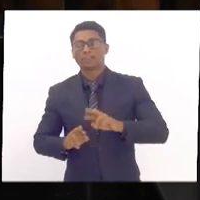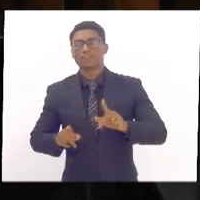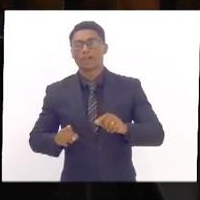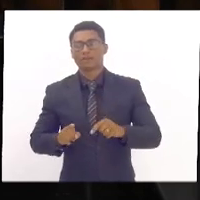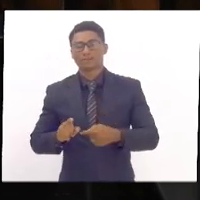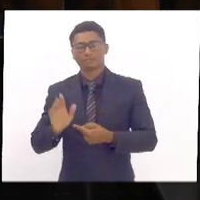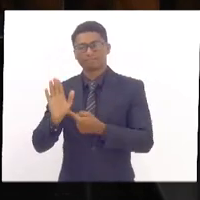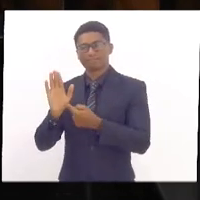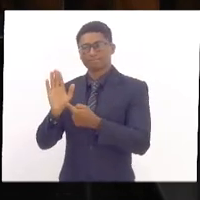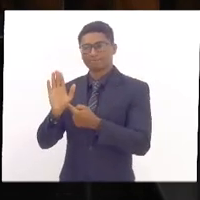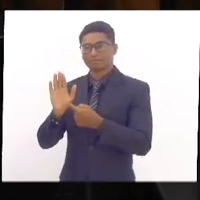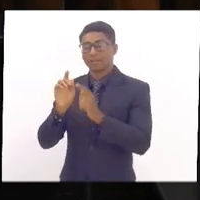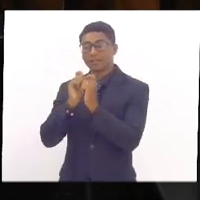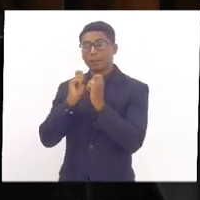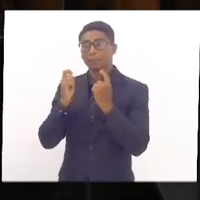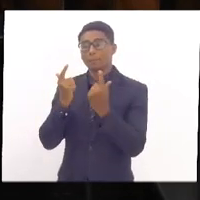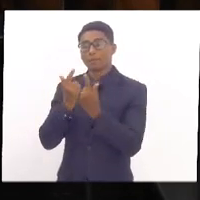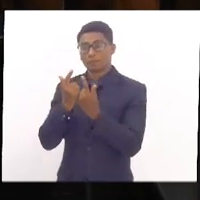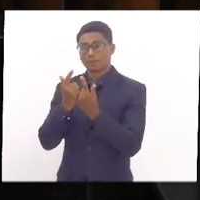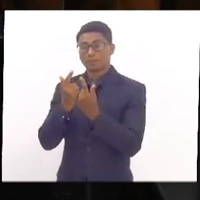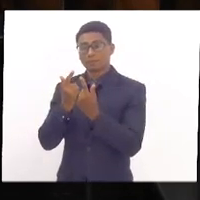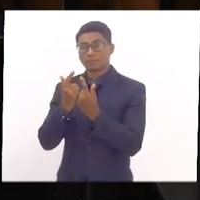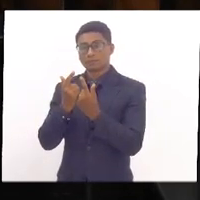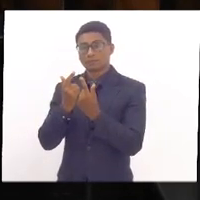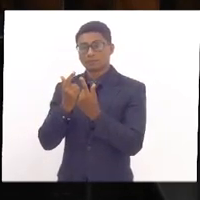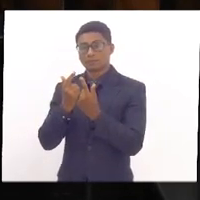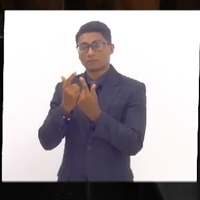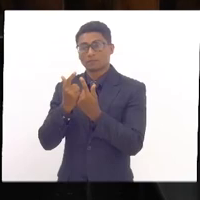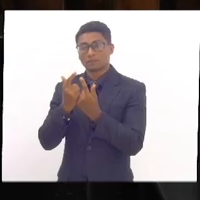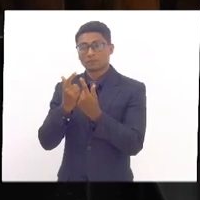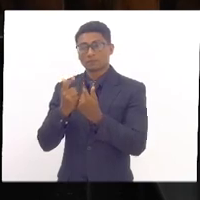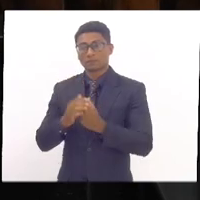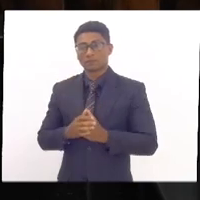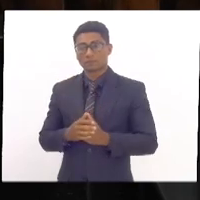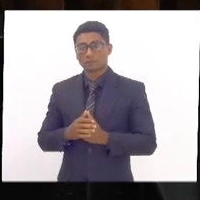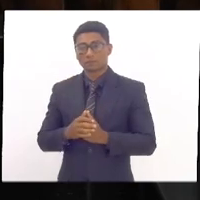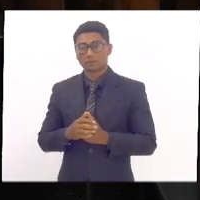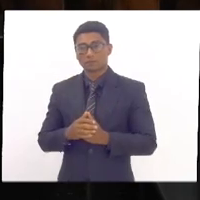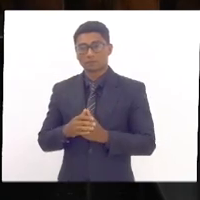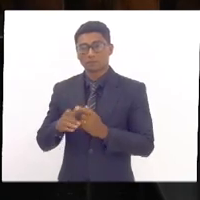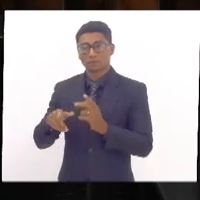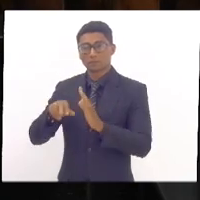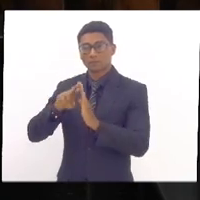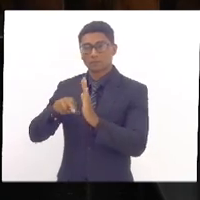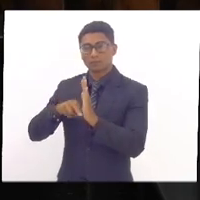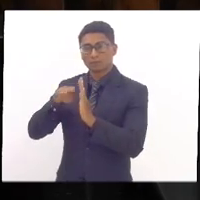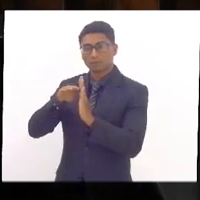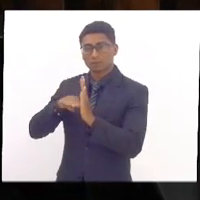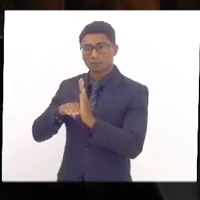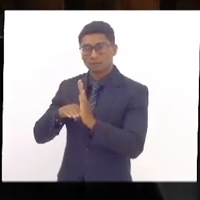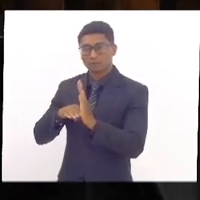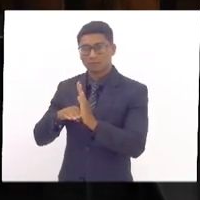Legislativa regulamentará os respectivos planos. Lá diz: a